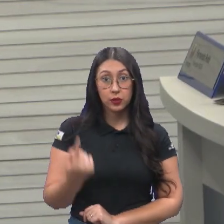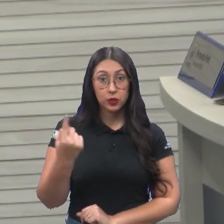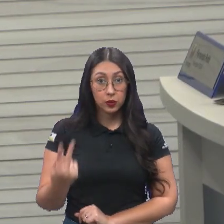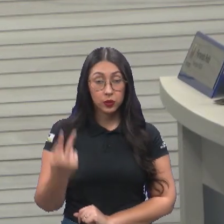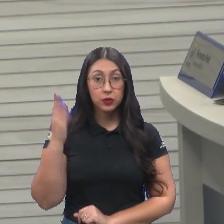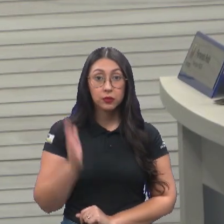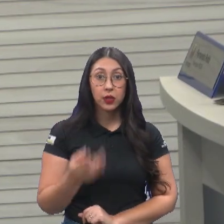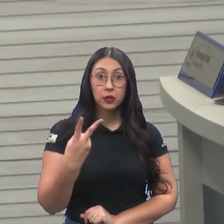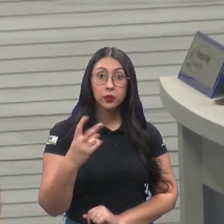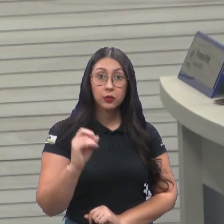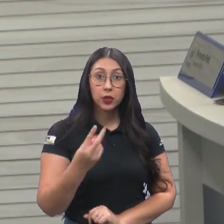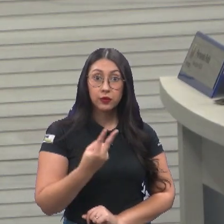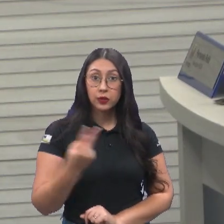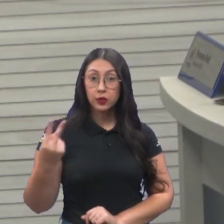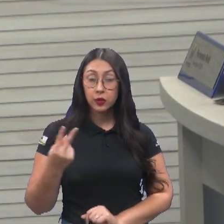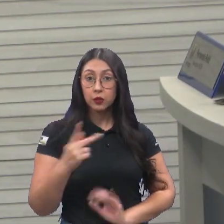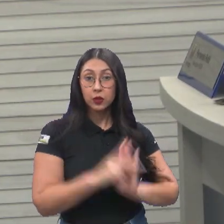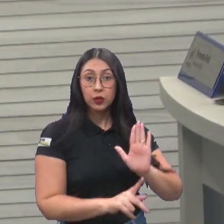12112/2022, projeto de lei número